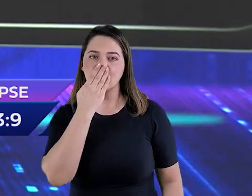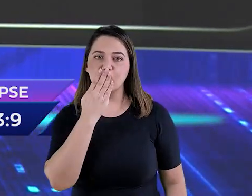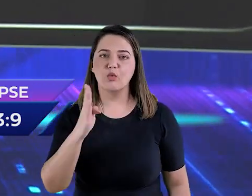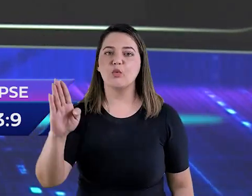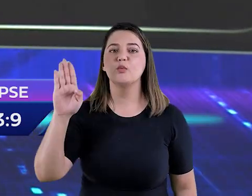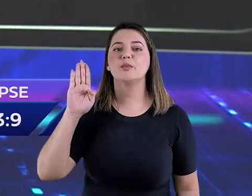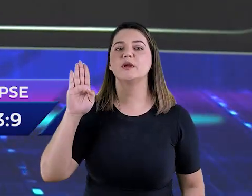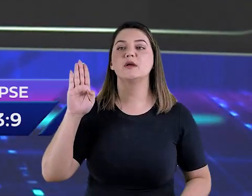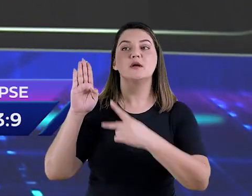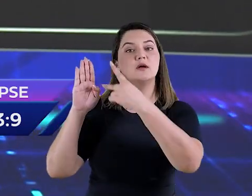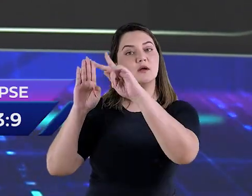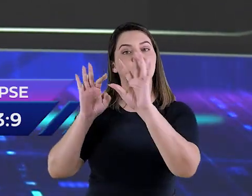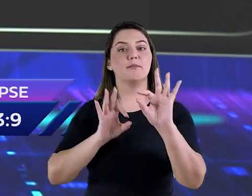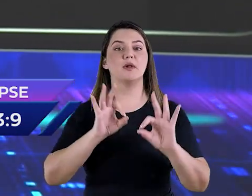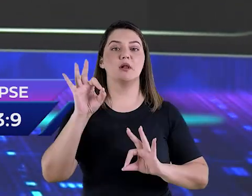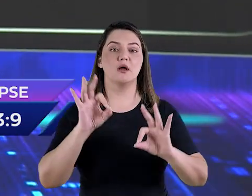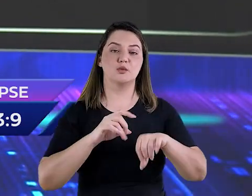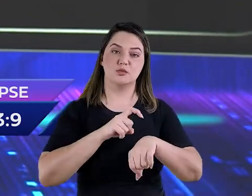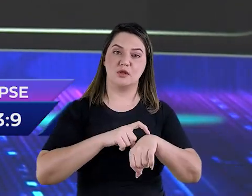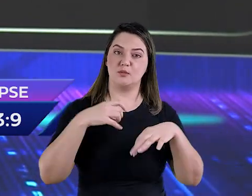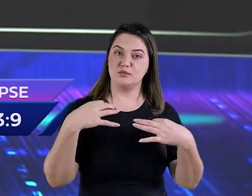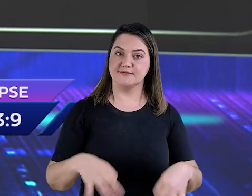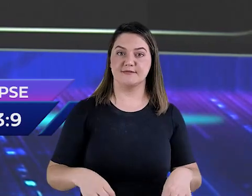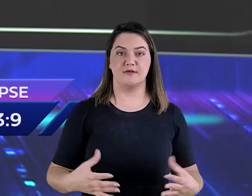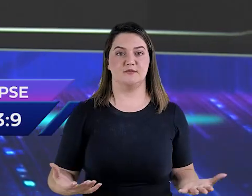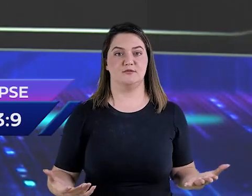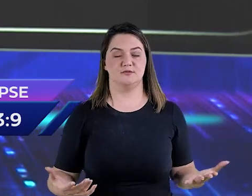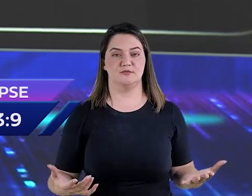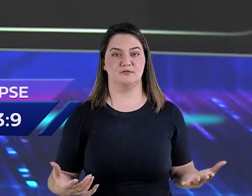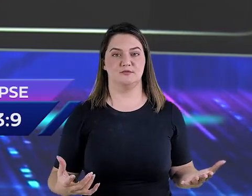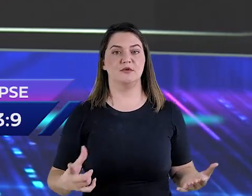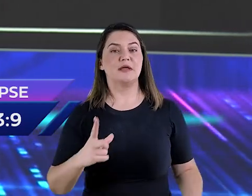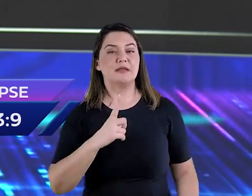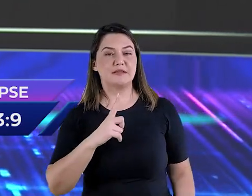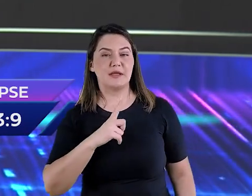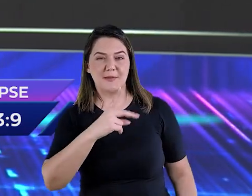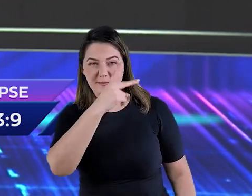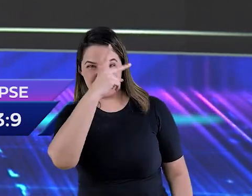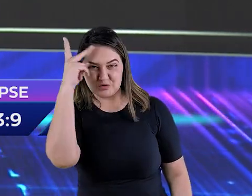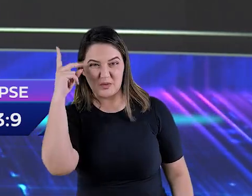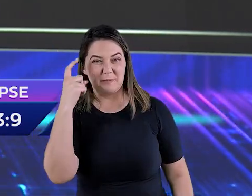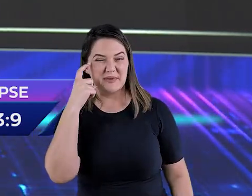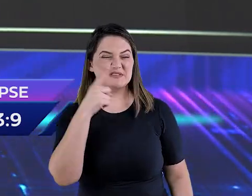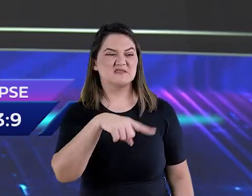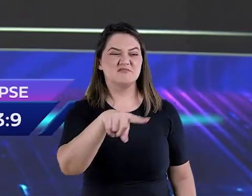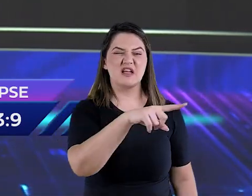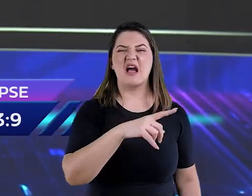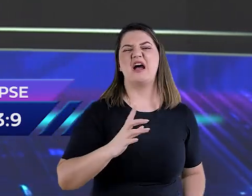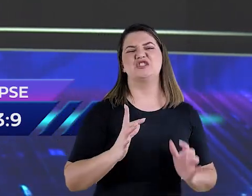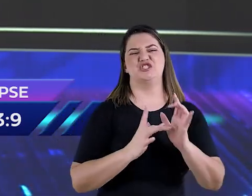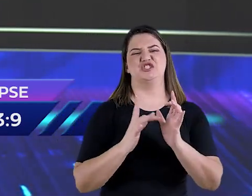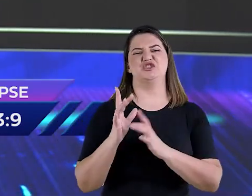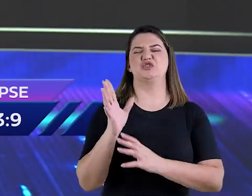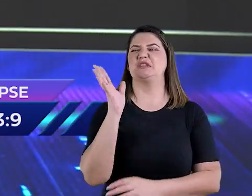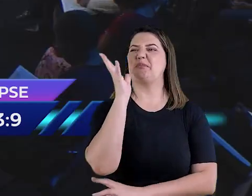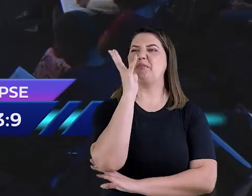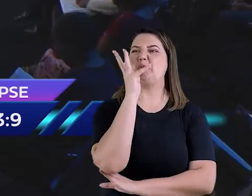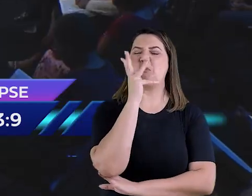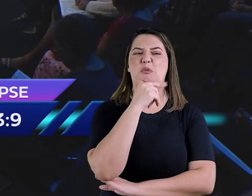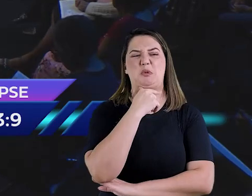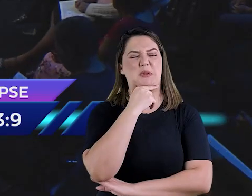cumprirá seus planos no tempo certo. Há pessoas que podem achar que Jesus está demorando muito para